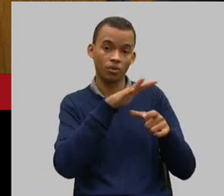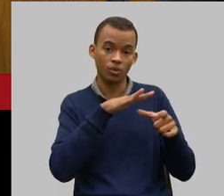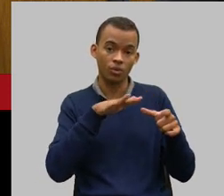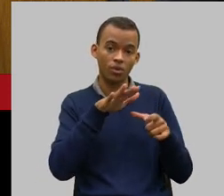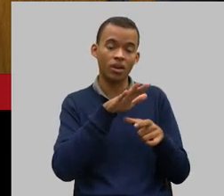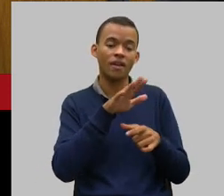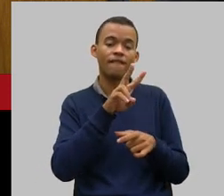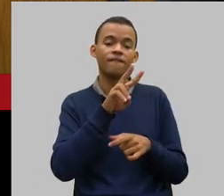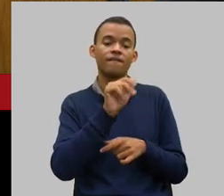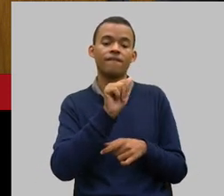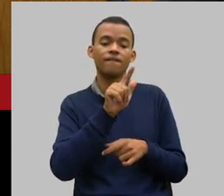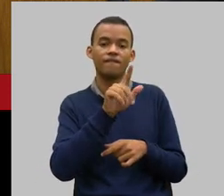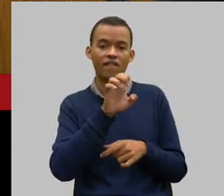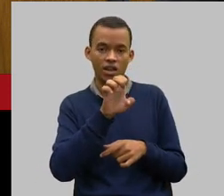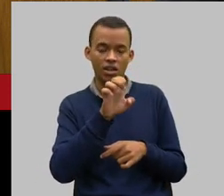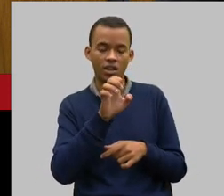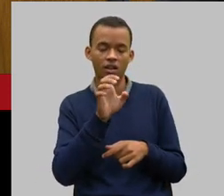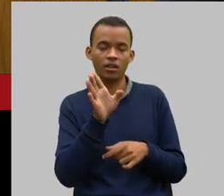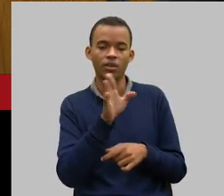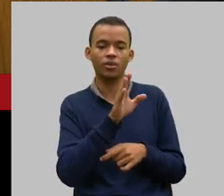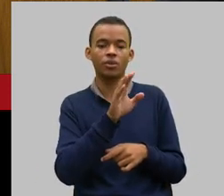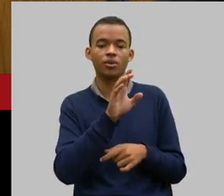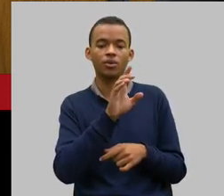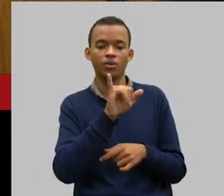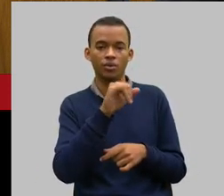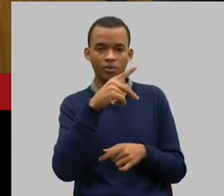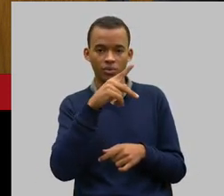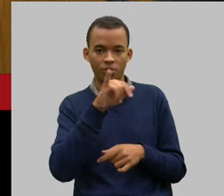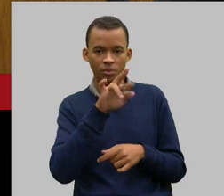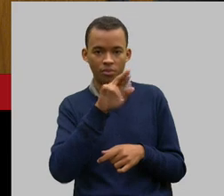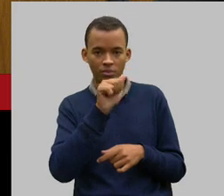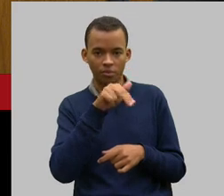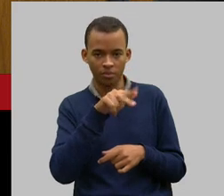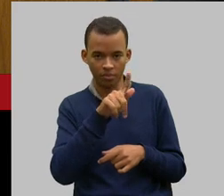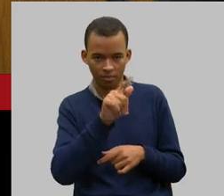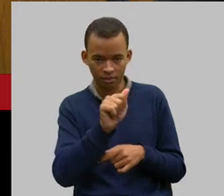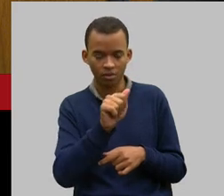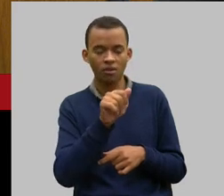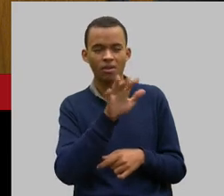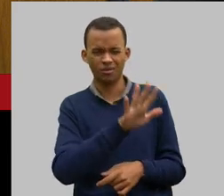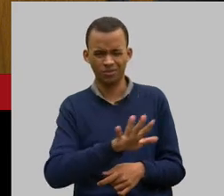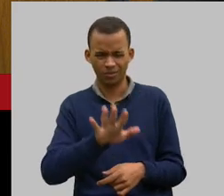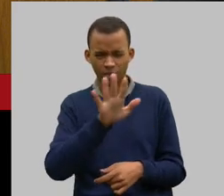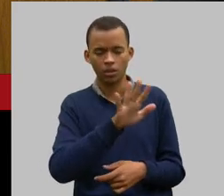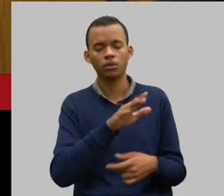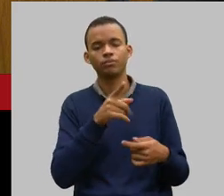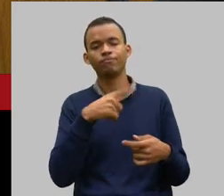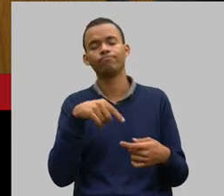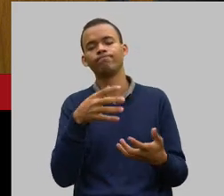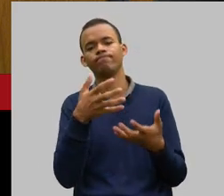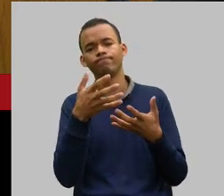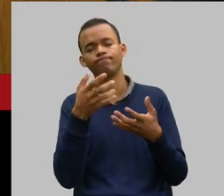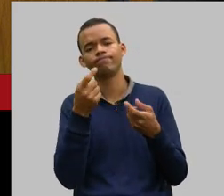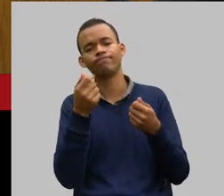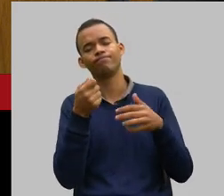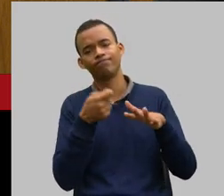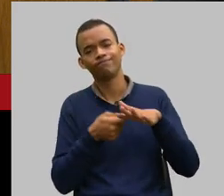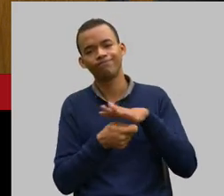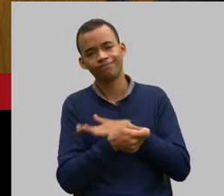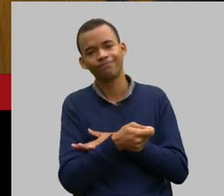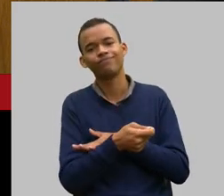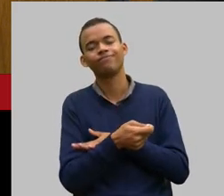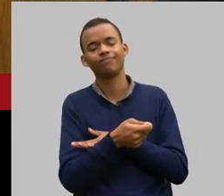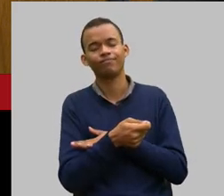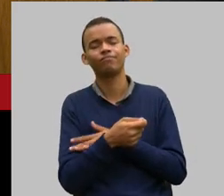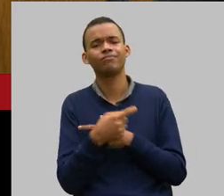Mata e queremos muito a presença da secretaria desenvolvimento econômico na nossa região nossa região há anos né